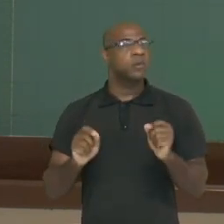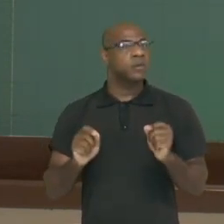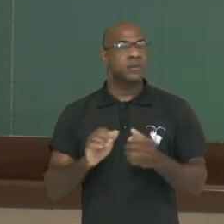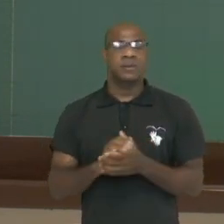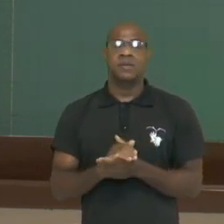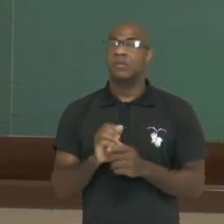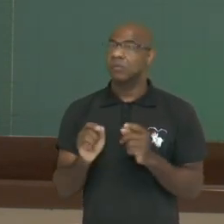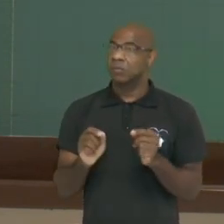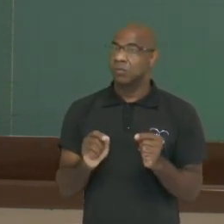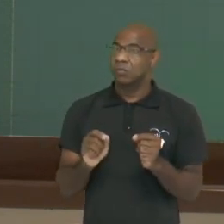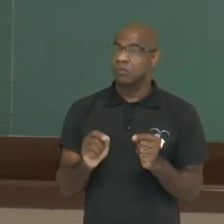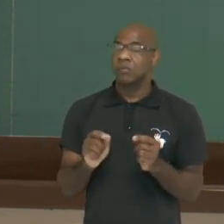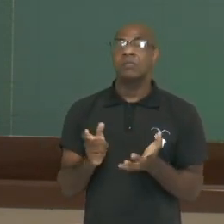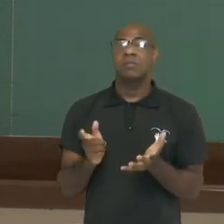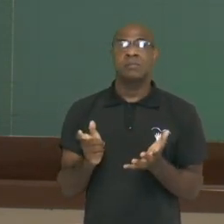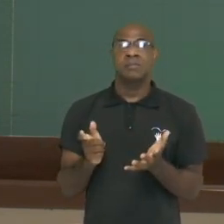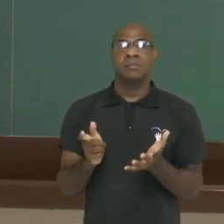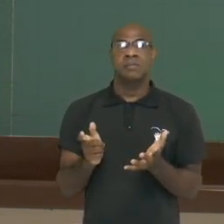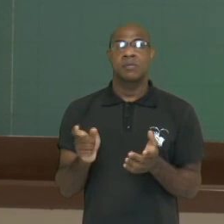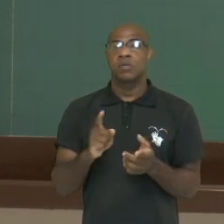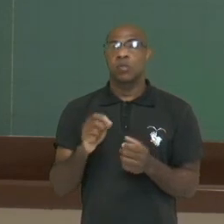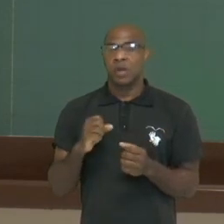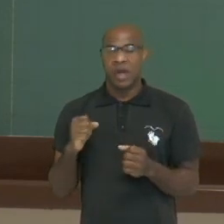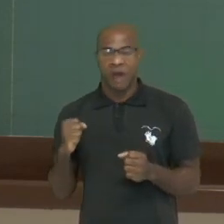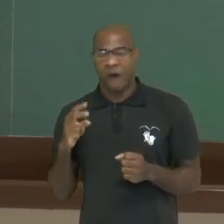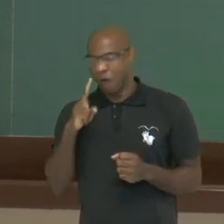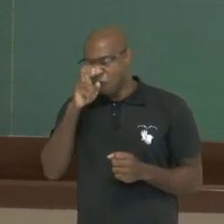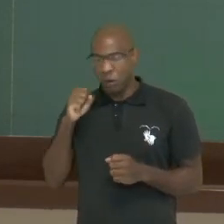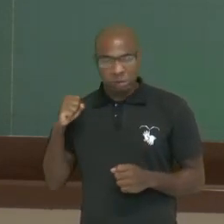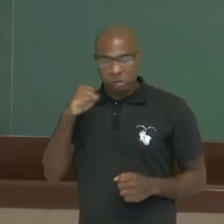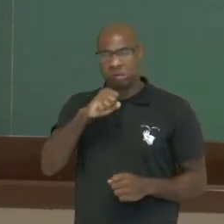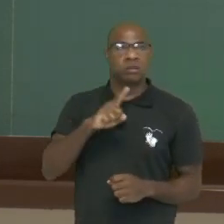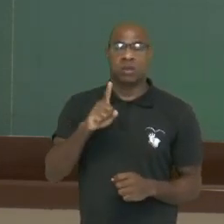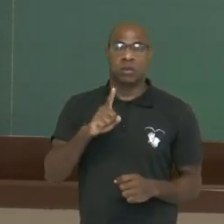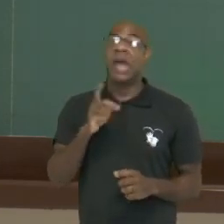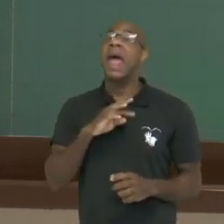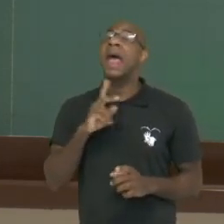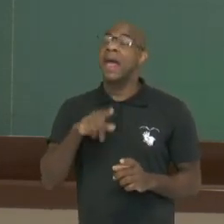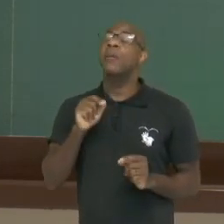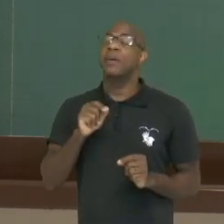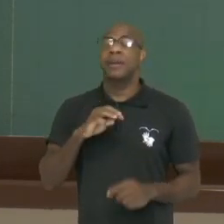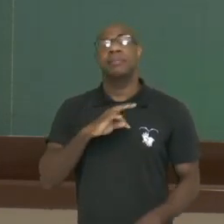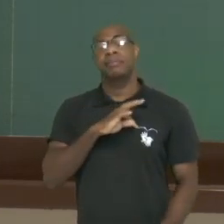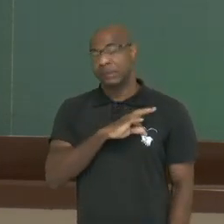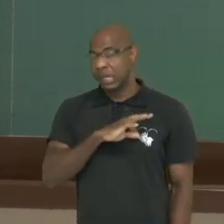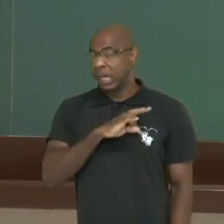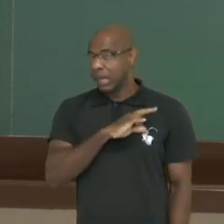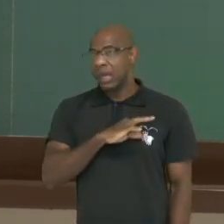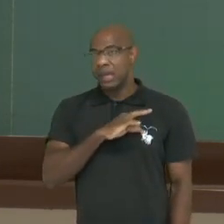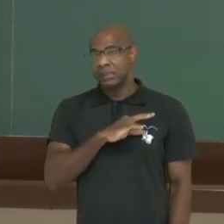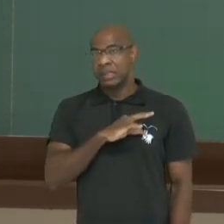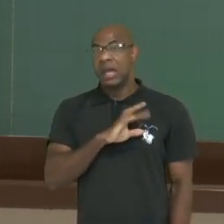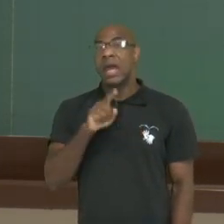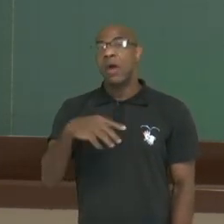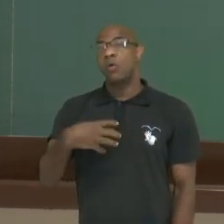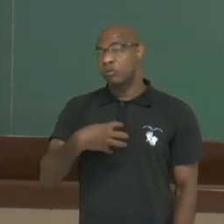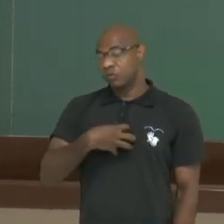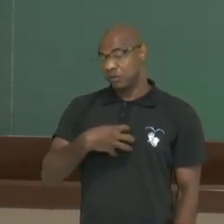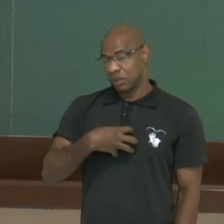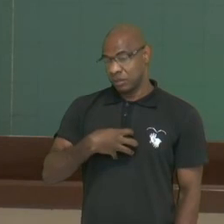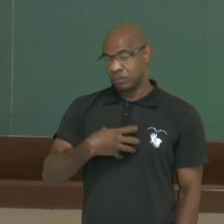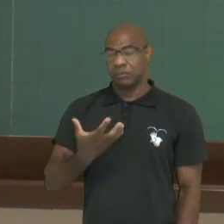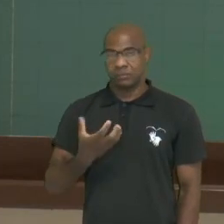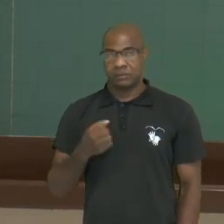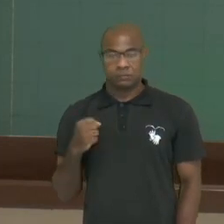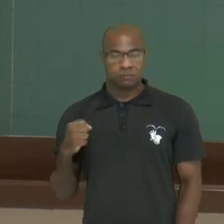vez, que o que se pretende não é a força, empreender força, atingir, machucar, golpear de